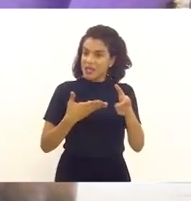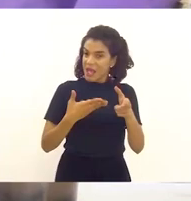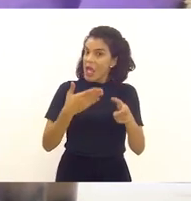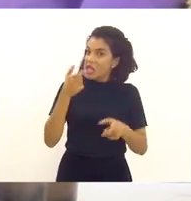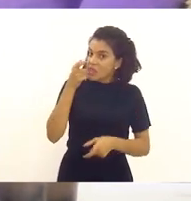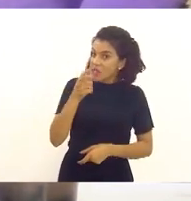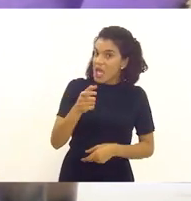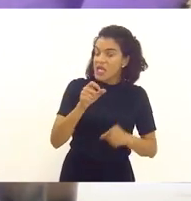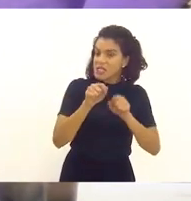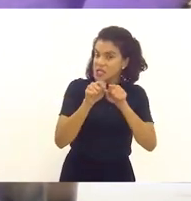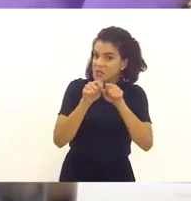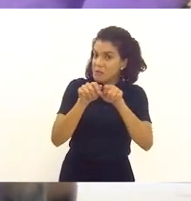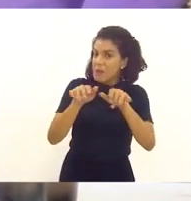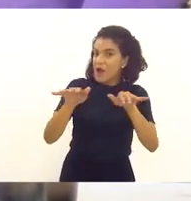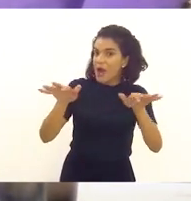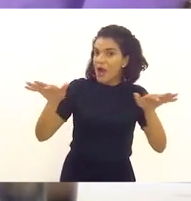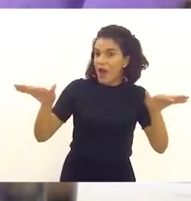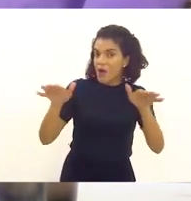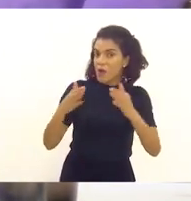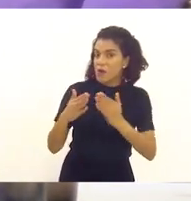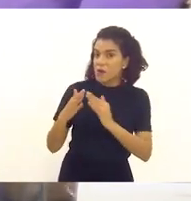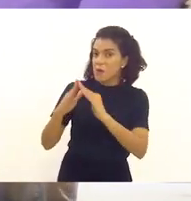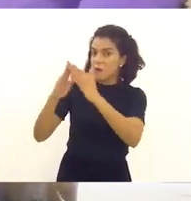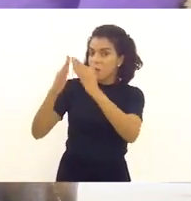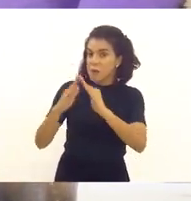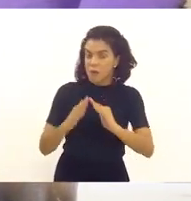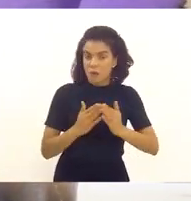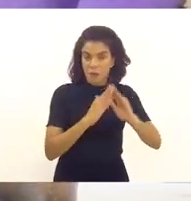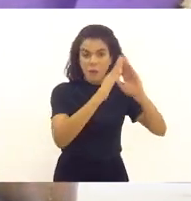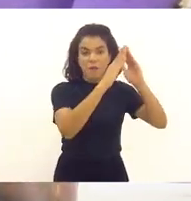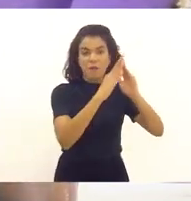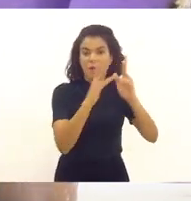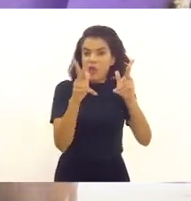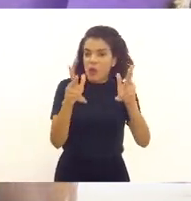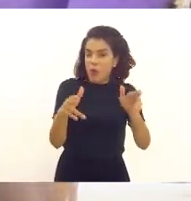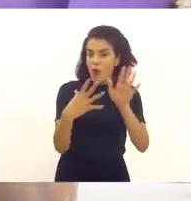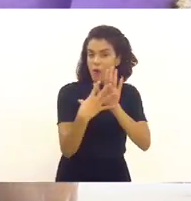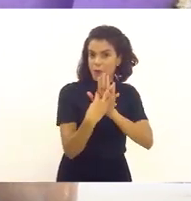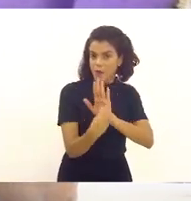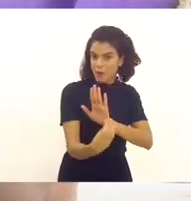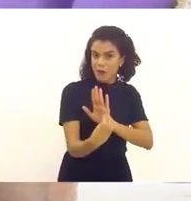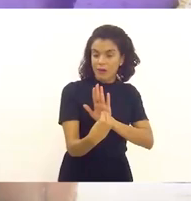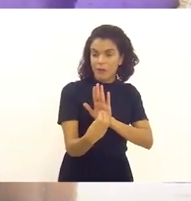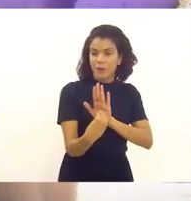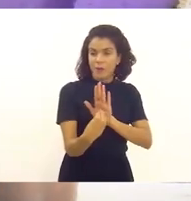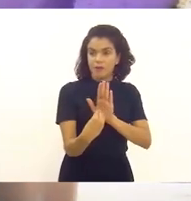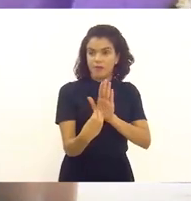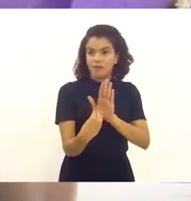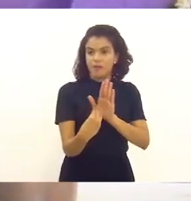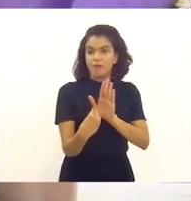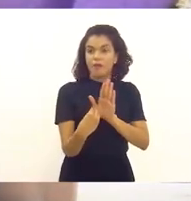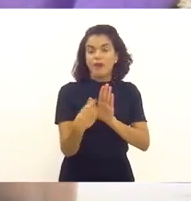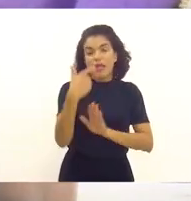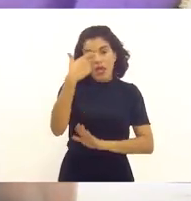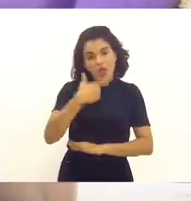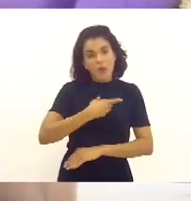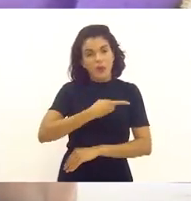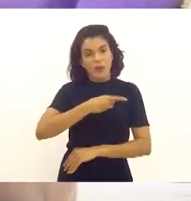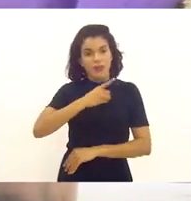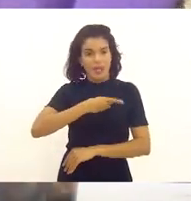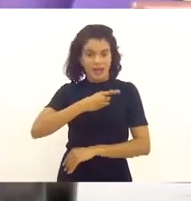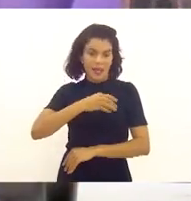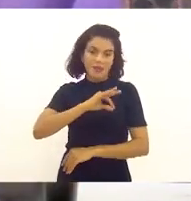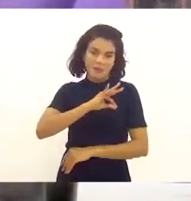interessante replicar para outras favelas né a mesma o mesmo formato eu como delegada de polícia